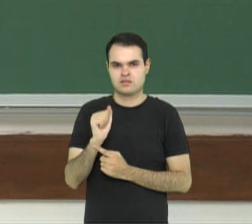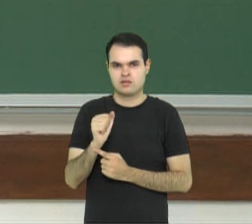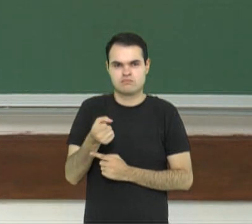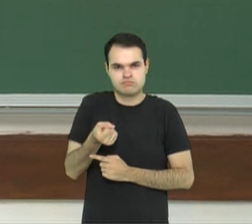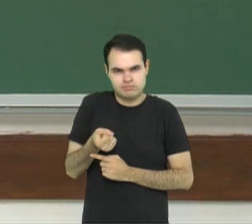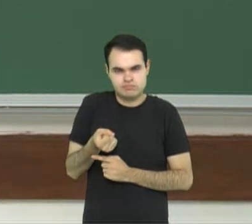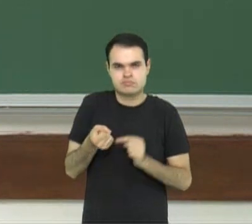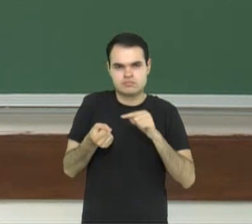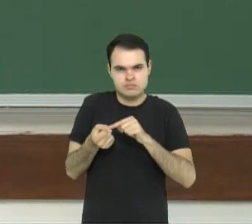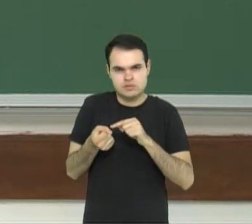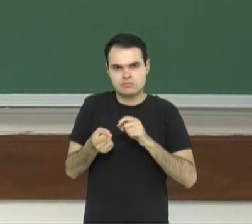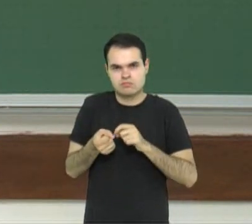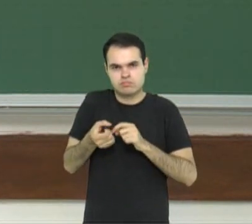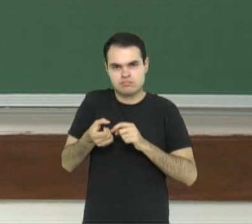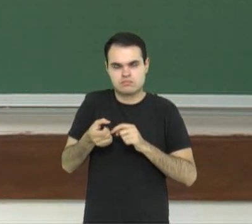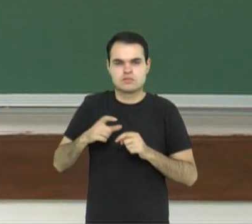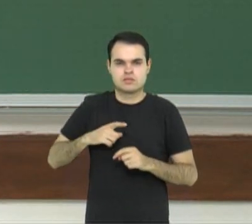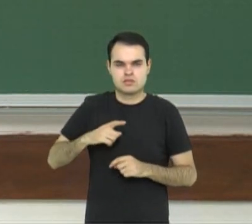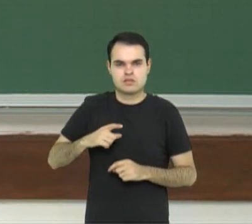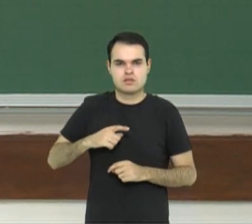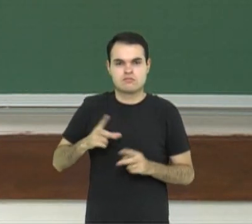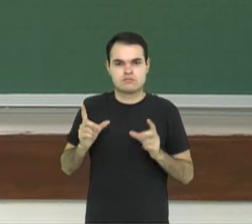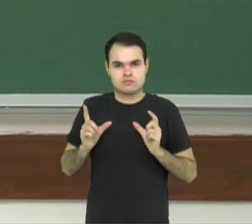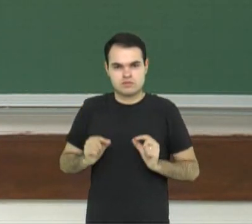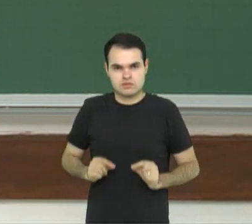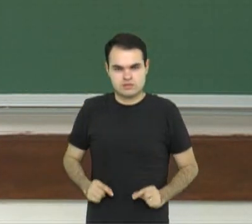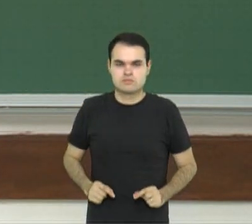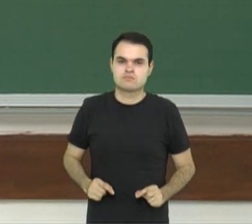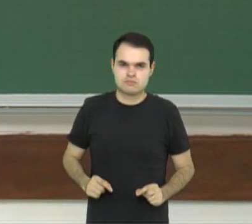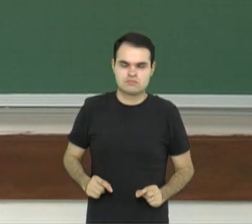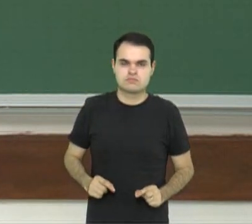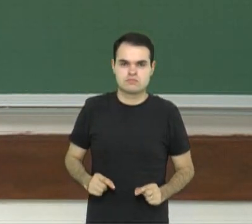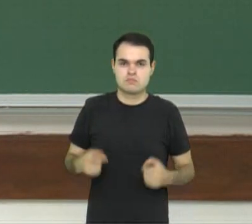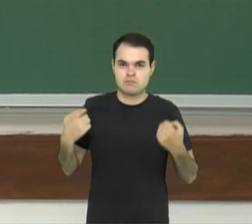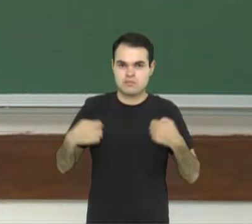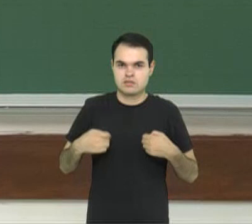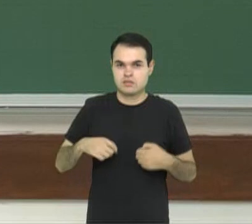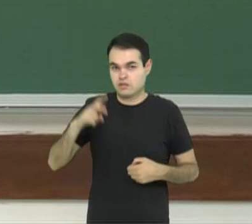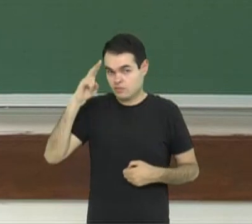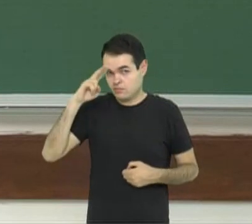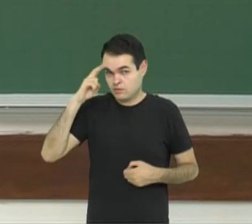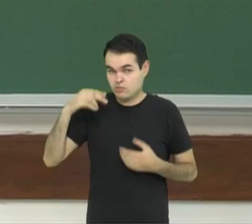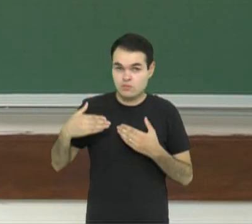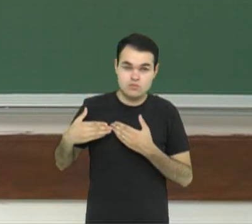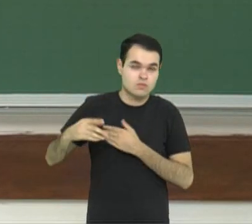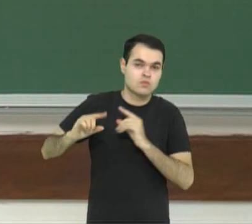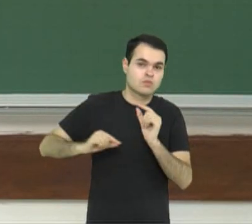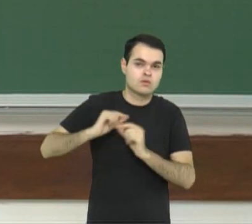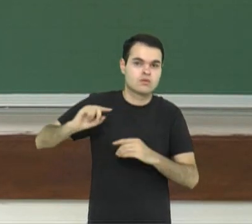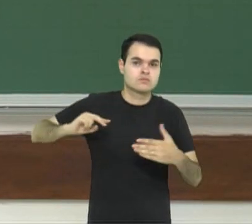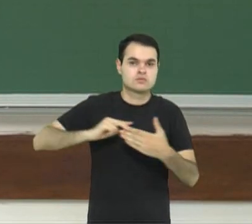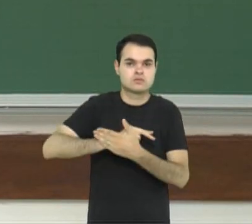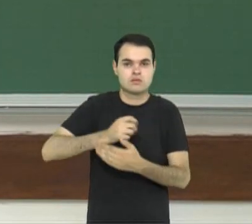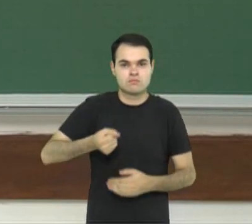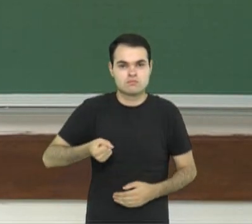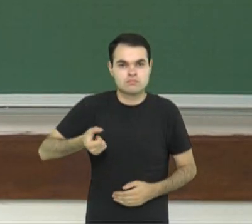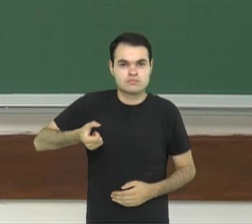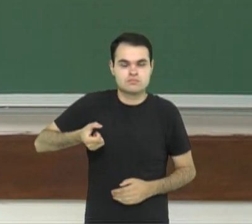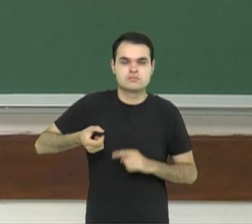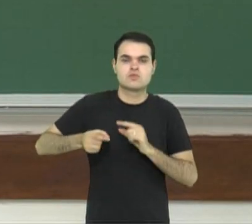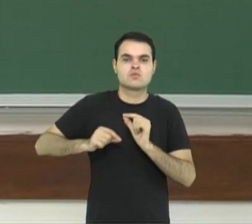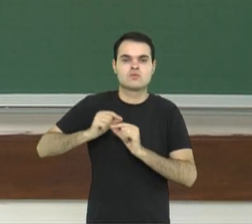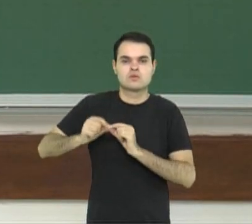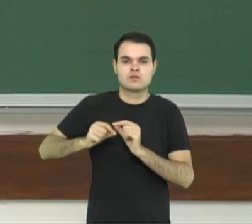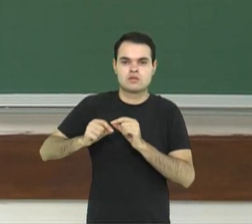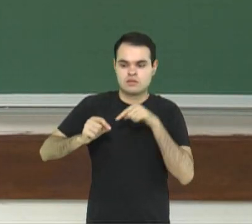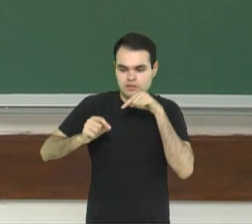nós estamos chegando numa época para poder lembrar dessas situações, que o aumento da próstata, ele